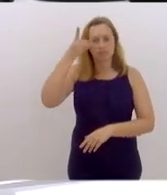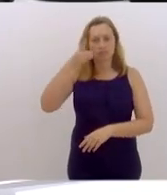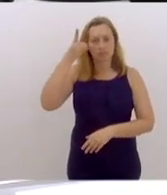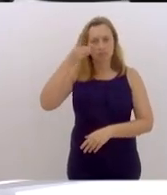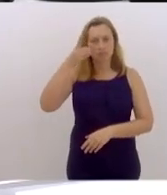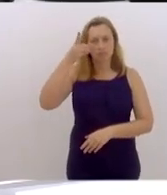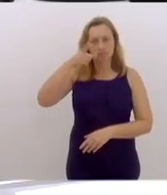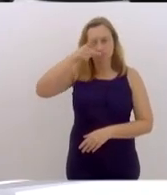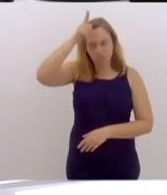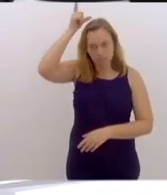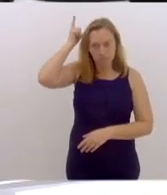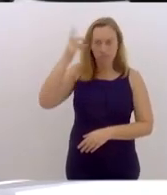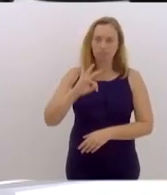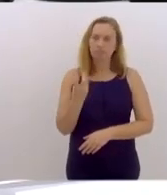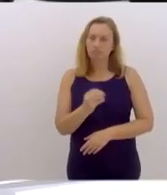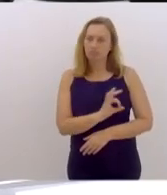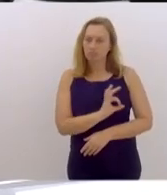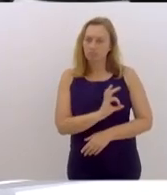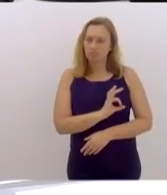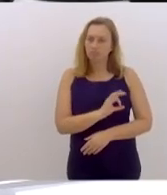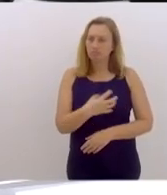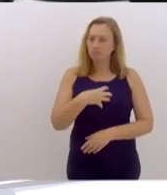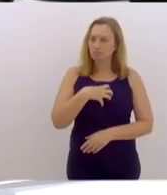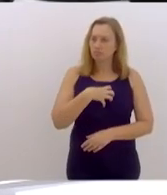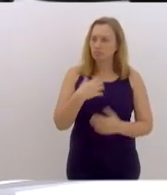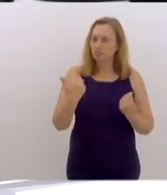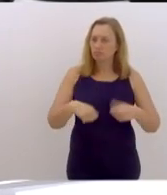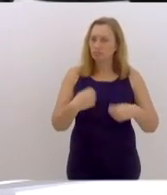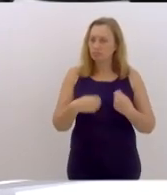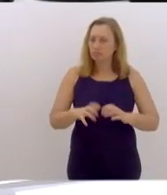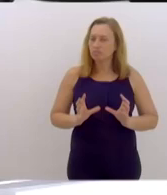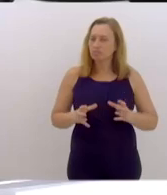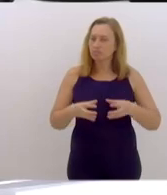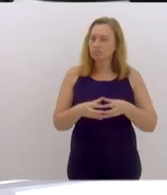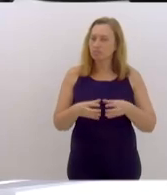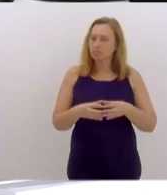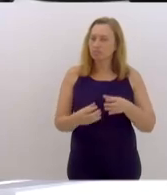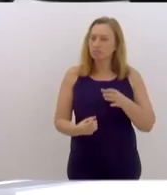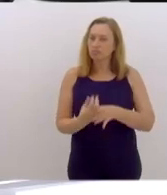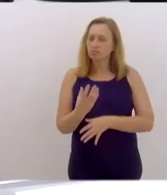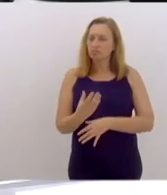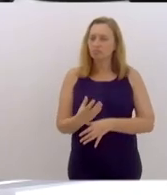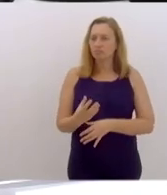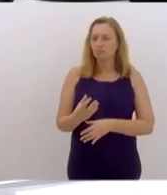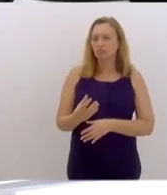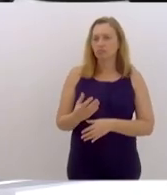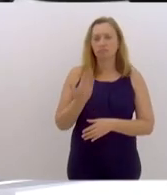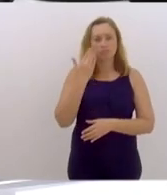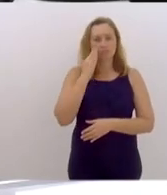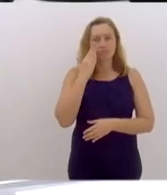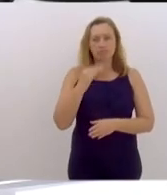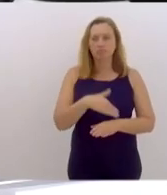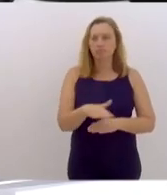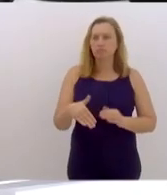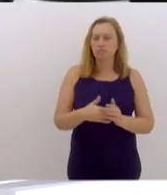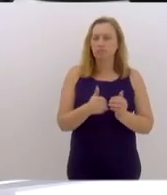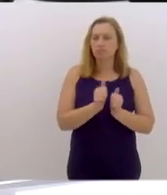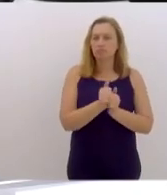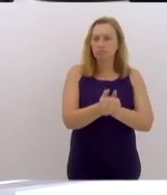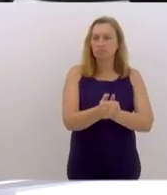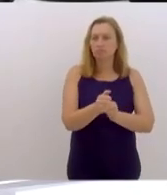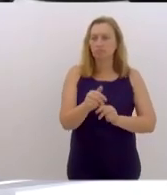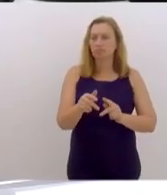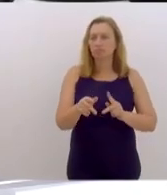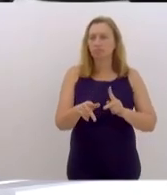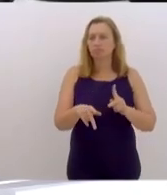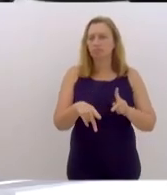deputada Martha Rocha e nesse sentido é necessário que esse grupo promoveu escuta ativa de todos os segmentos da população